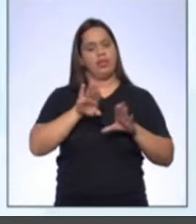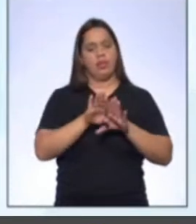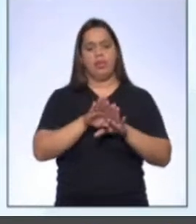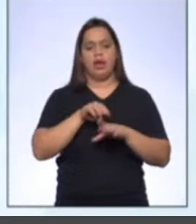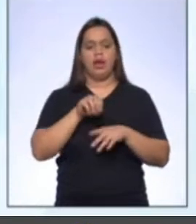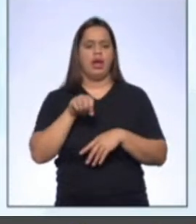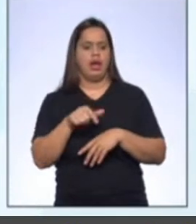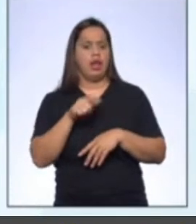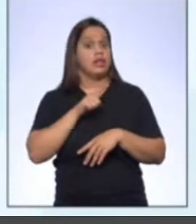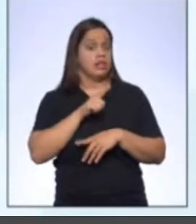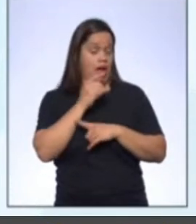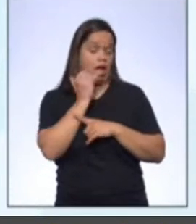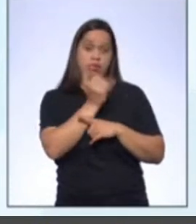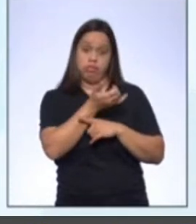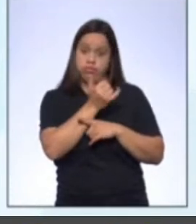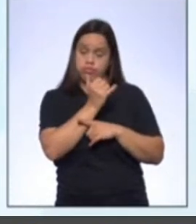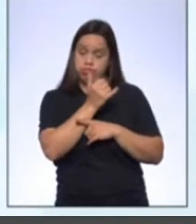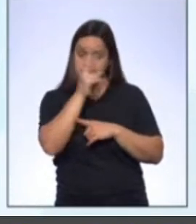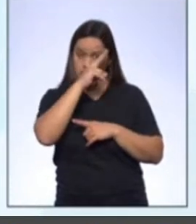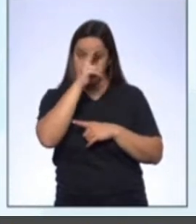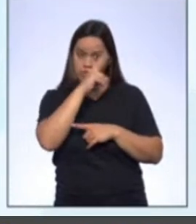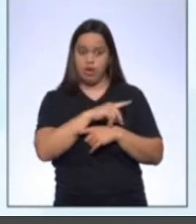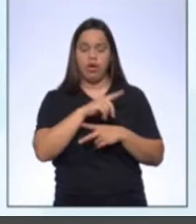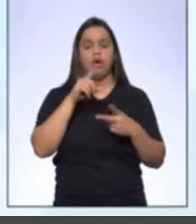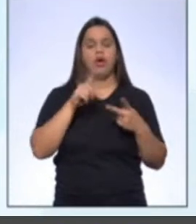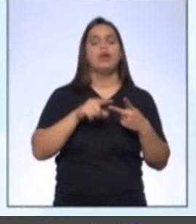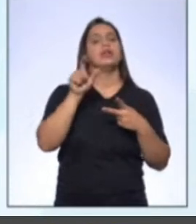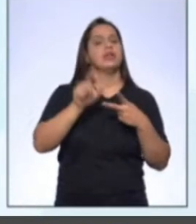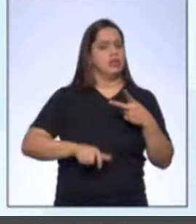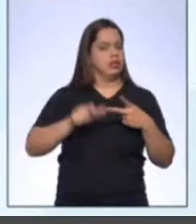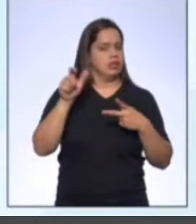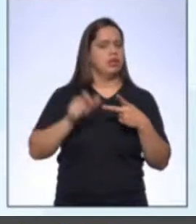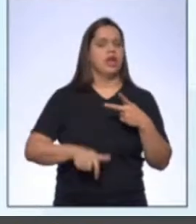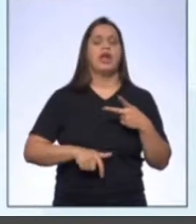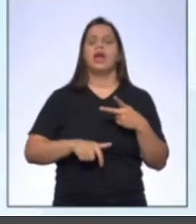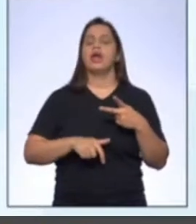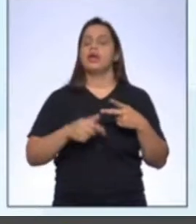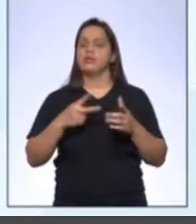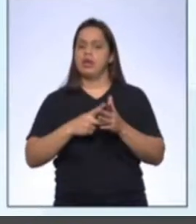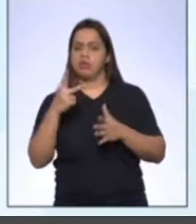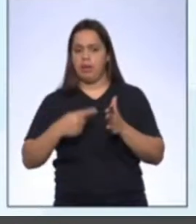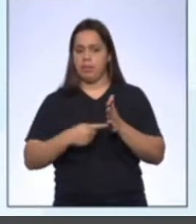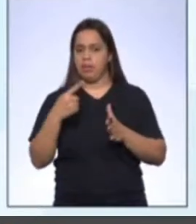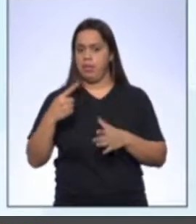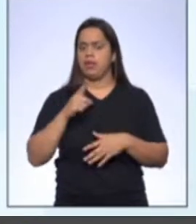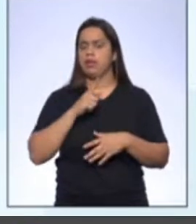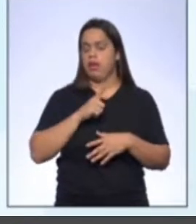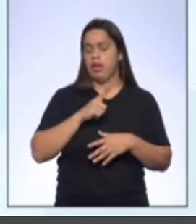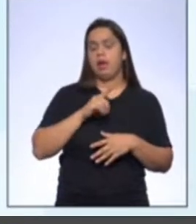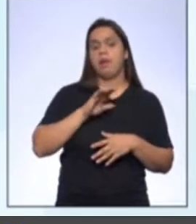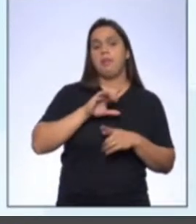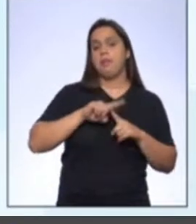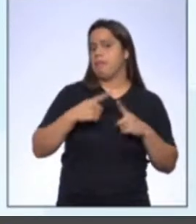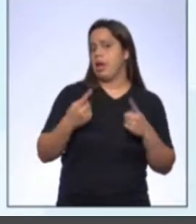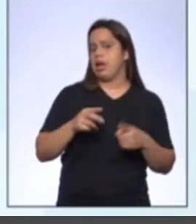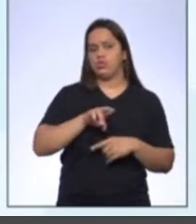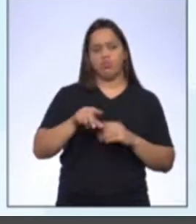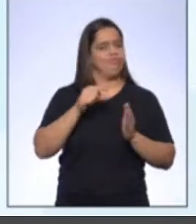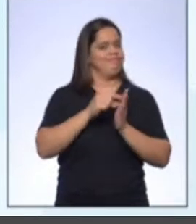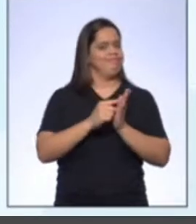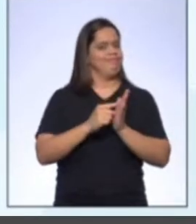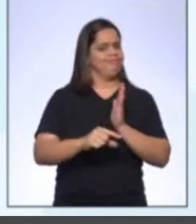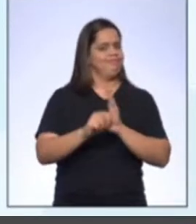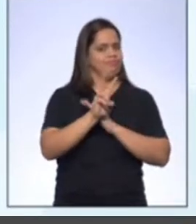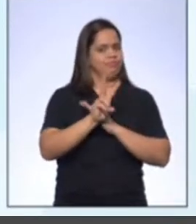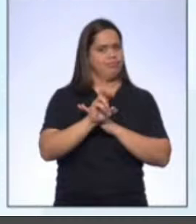narração do enredo, sim. A gente tem personagens secundários, primários e tudo, mais que aparecer no conto. Mas não tem verso nesse conto aí,